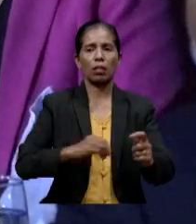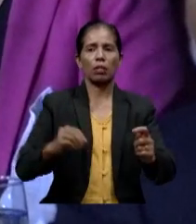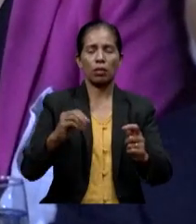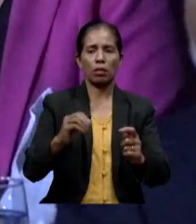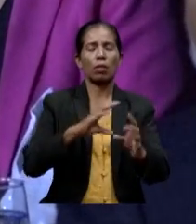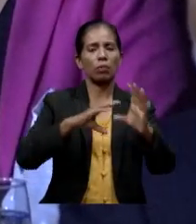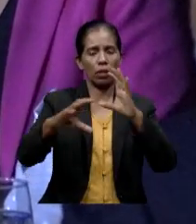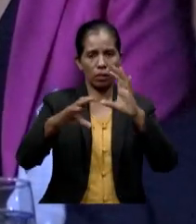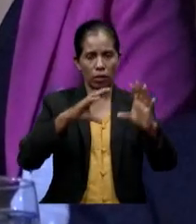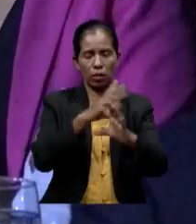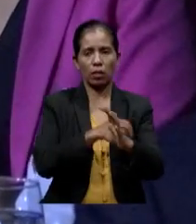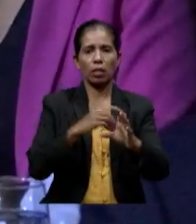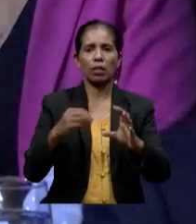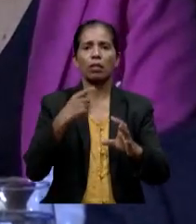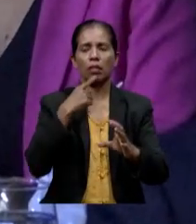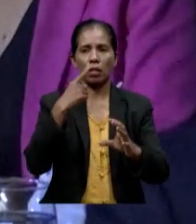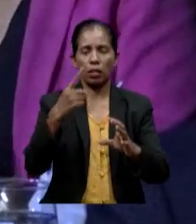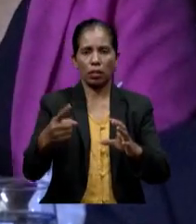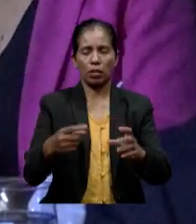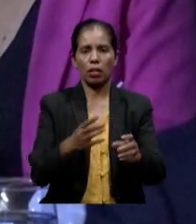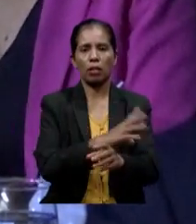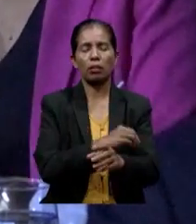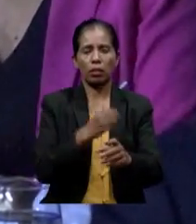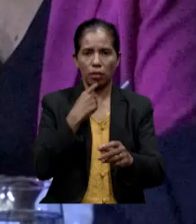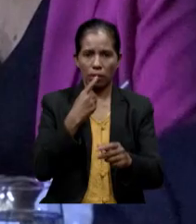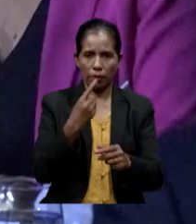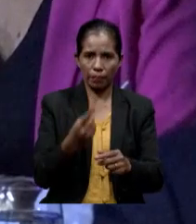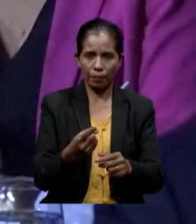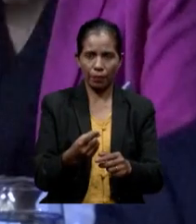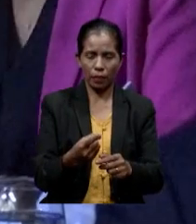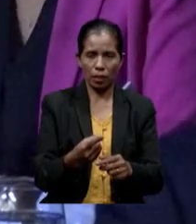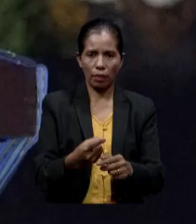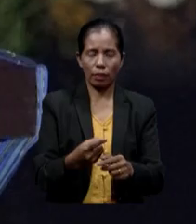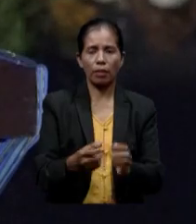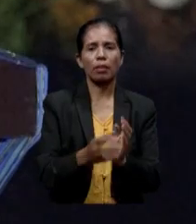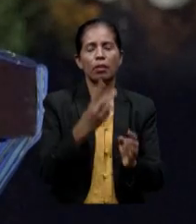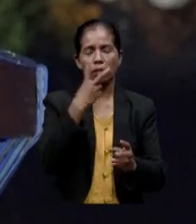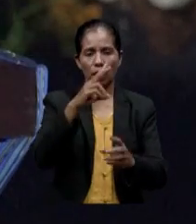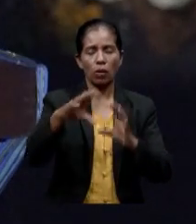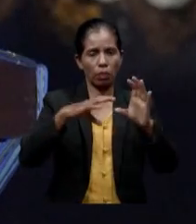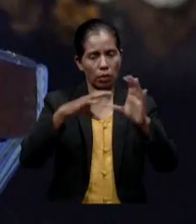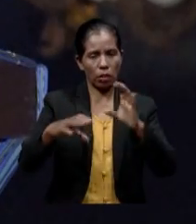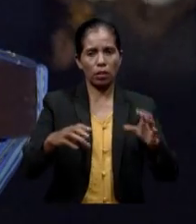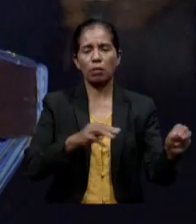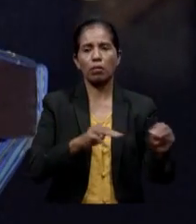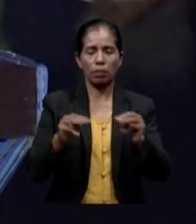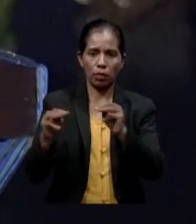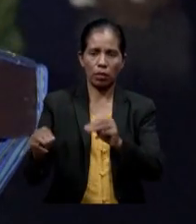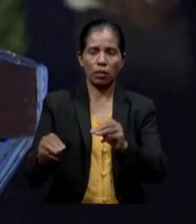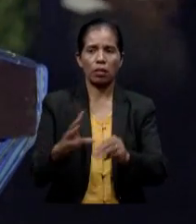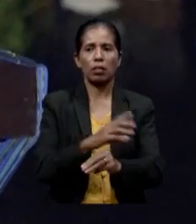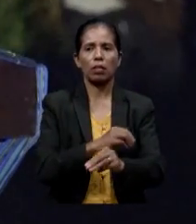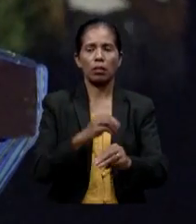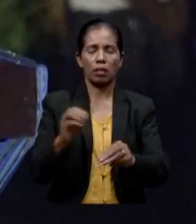habitação, assim como no setor da conectividade digital, cabos submarinos e comunicações móveis, ou